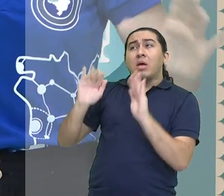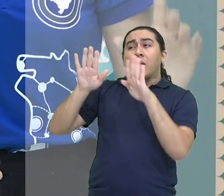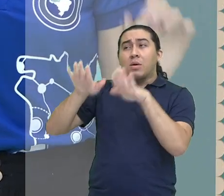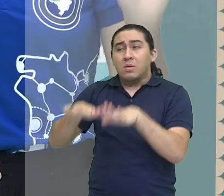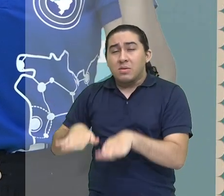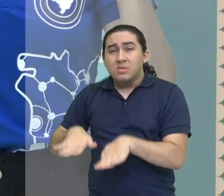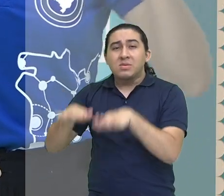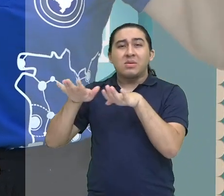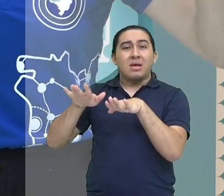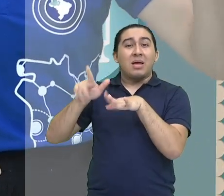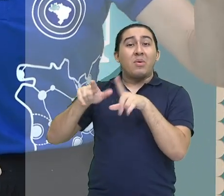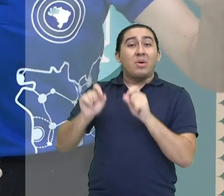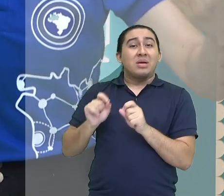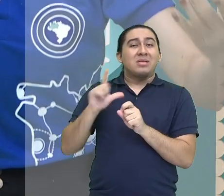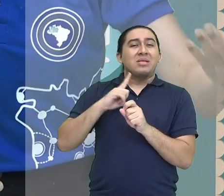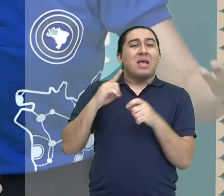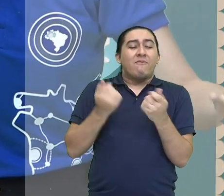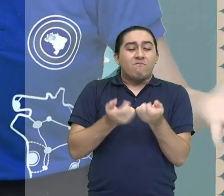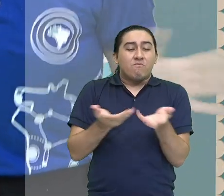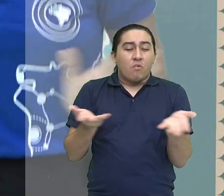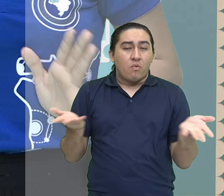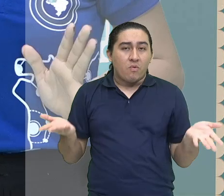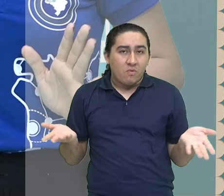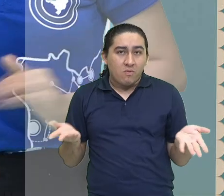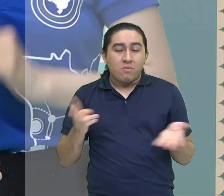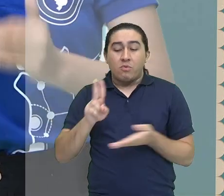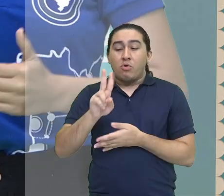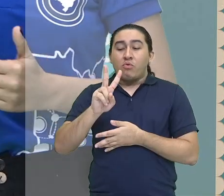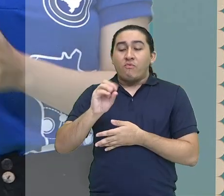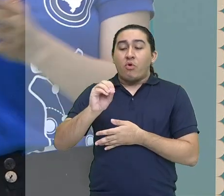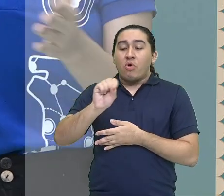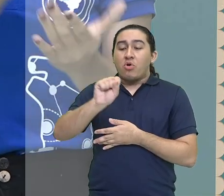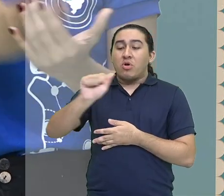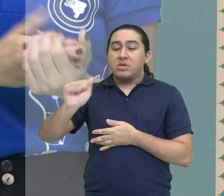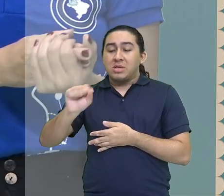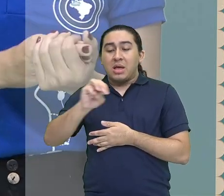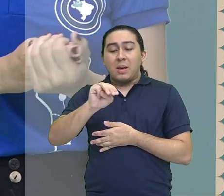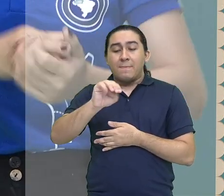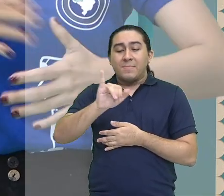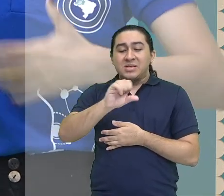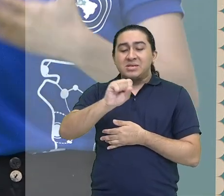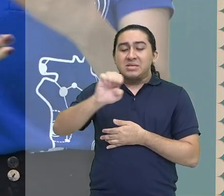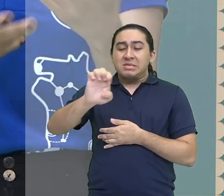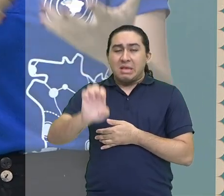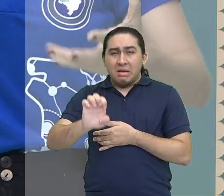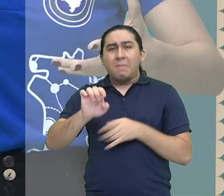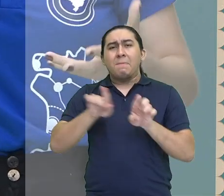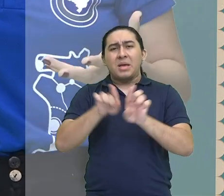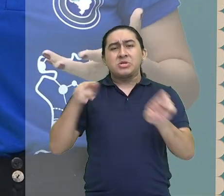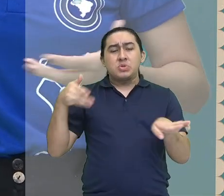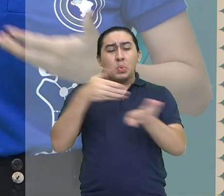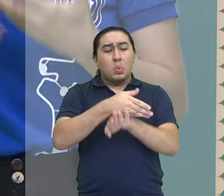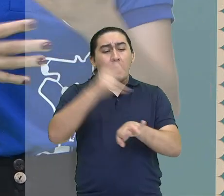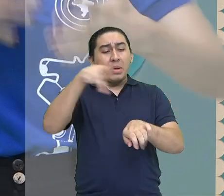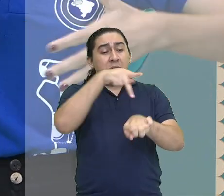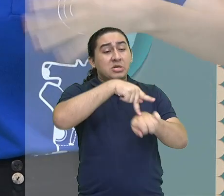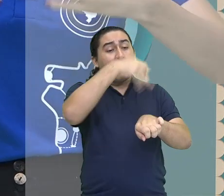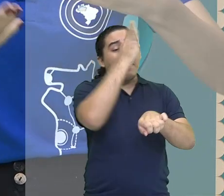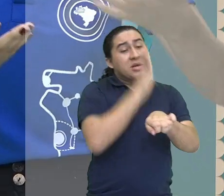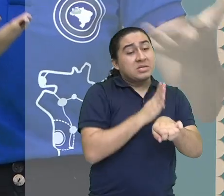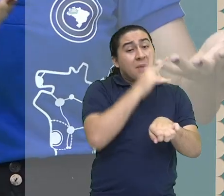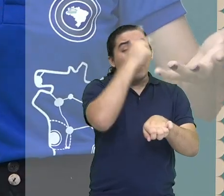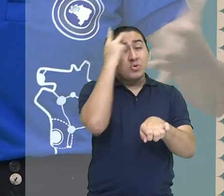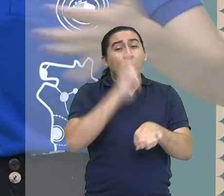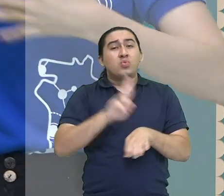rainha. E ele era vossa mercê. Ok, chegou ao Brasil e as pessoas foram